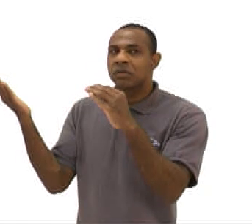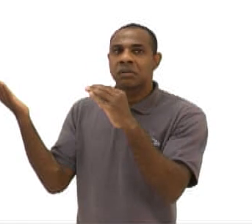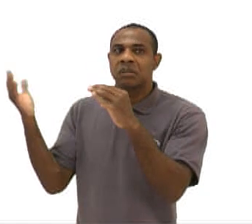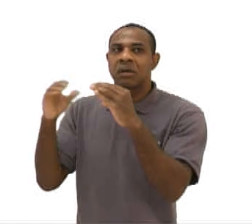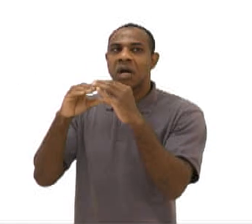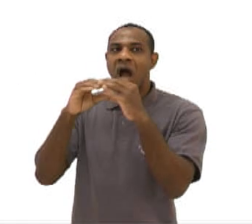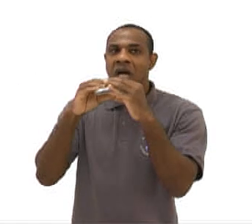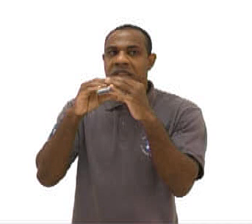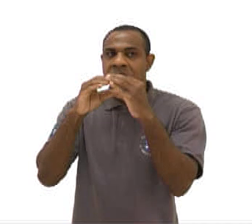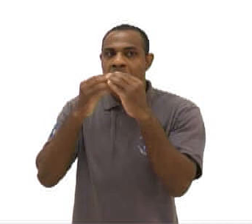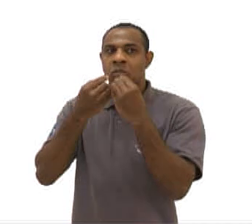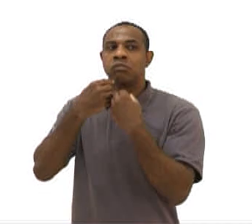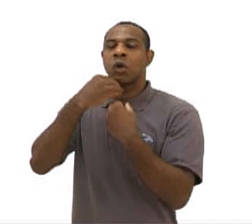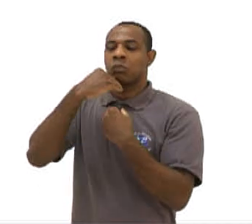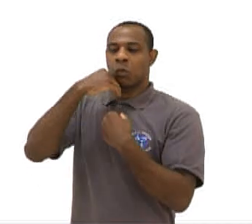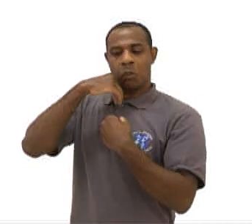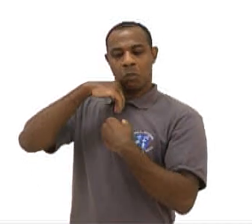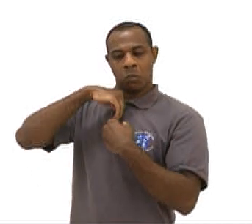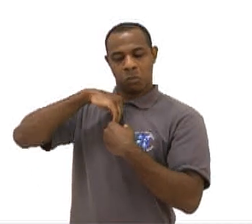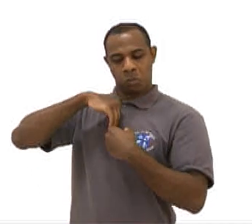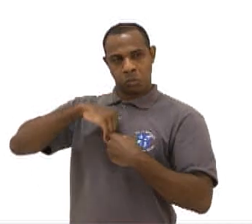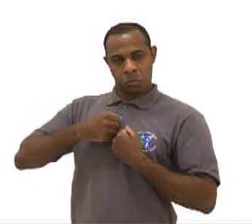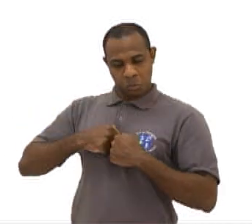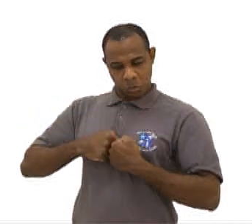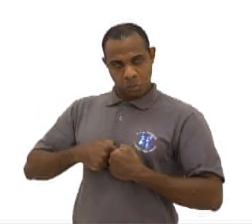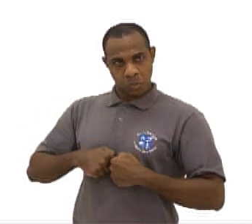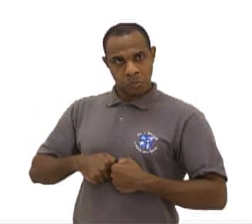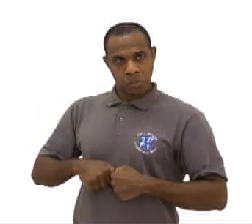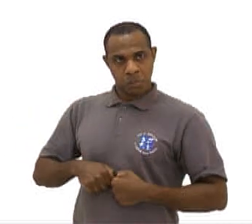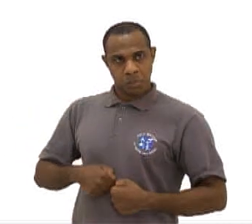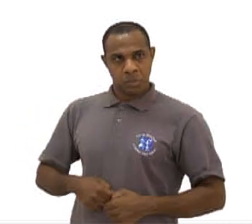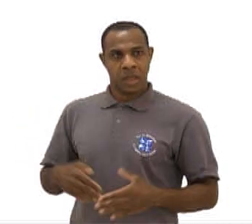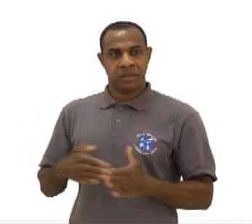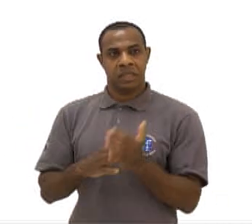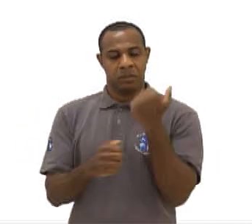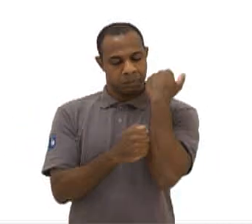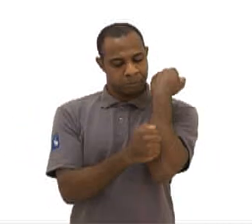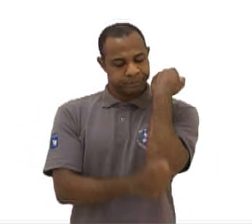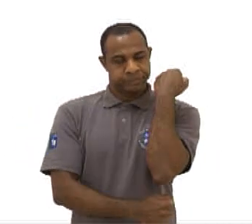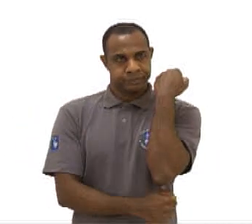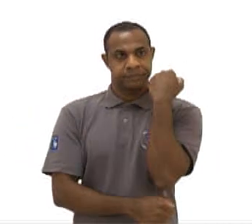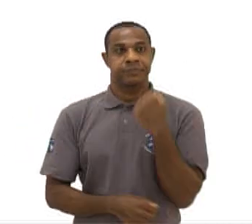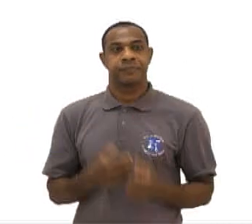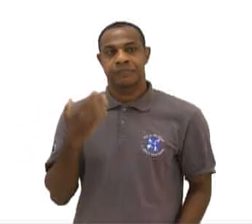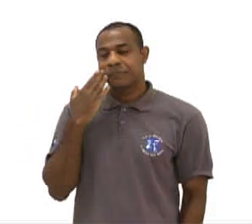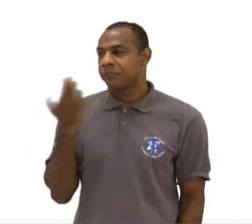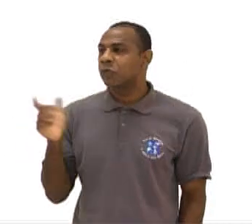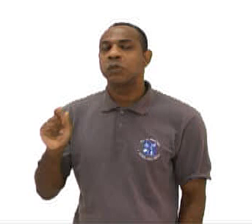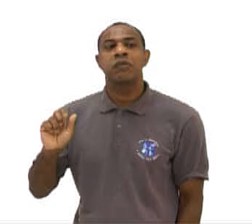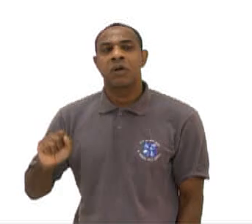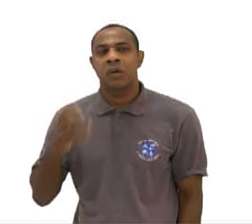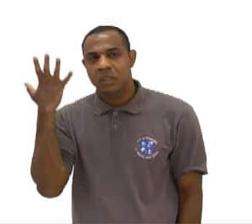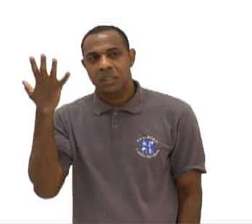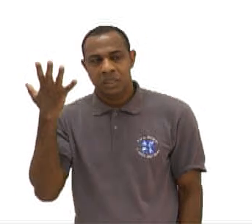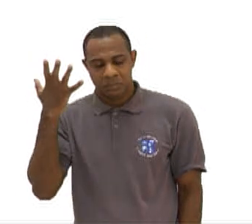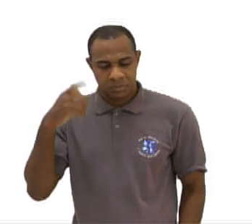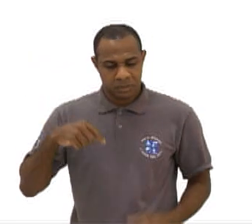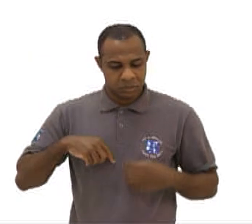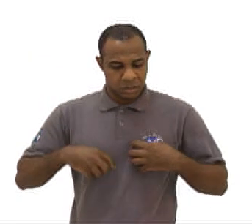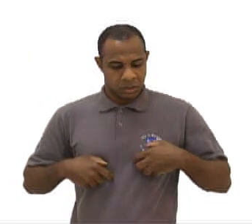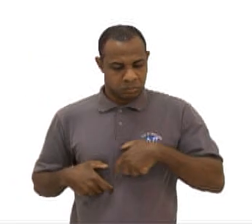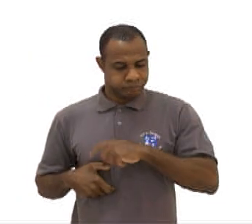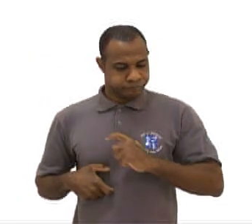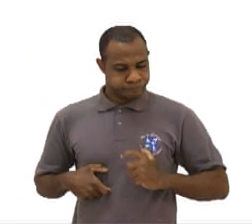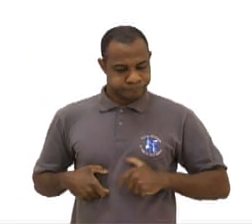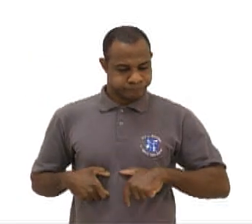desde o momento da ingestão até a eliminação, que vai ser pelo ânus. O que vai acontecer nesse meio tempo?